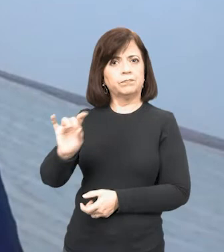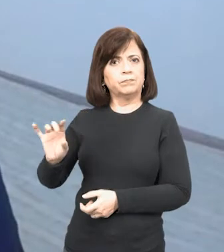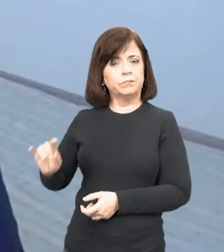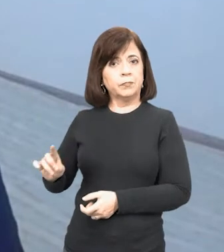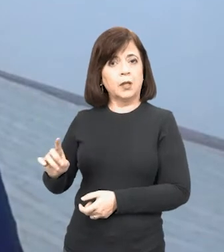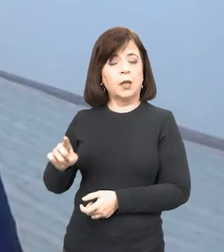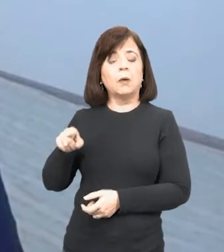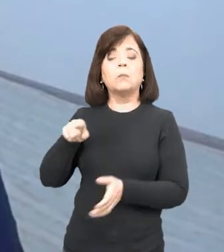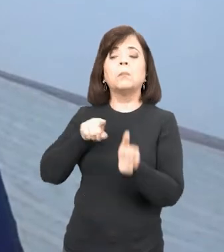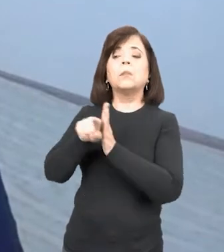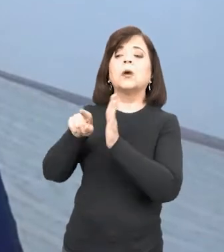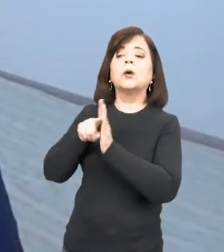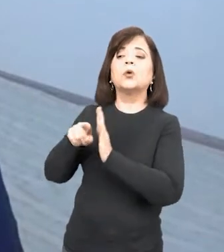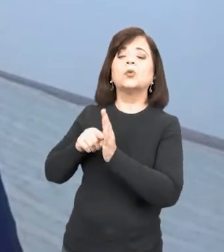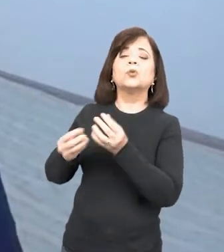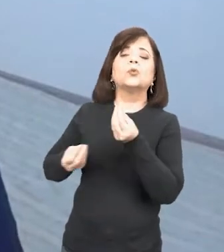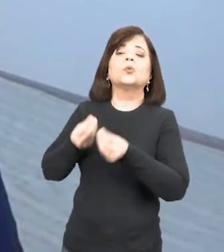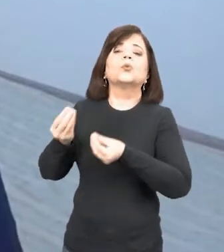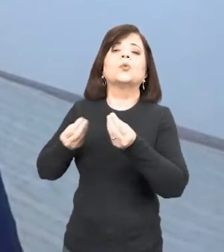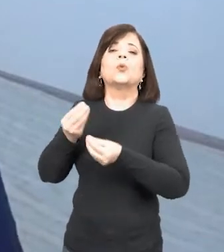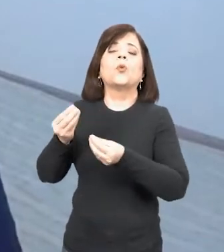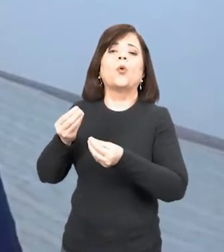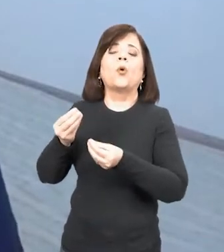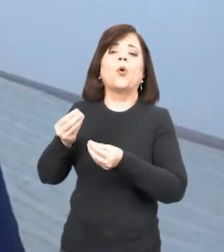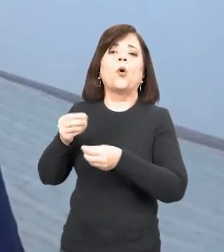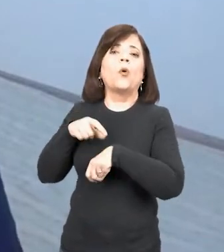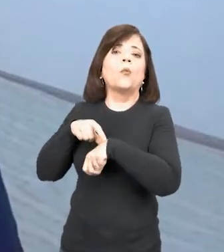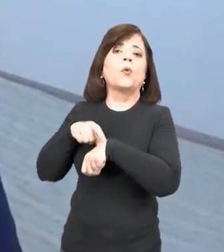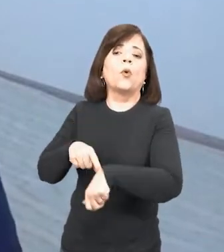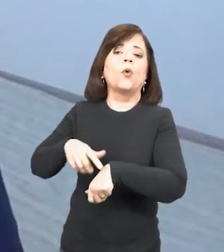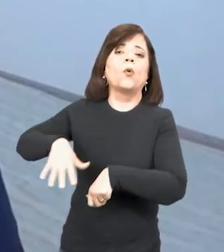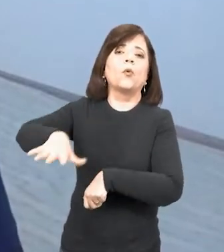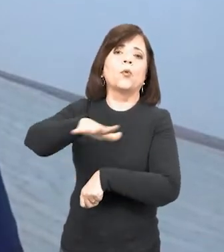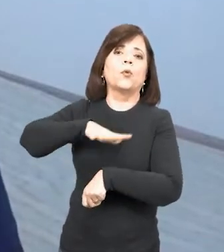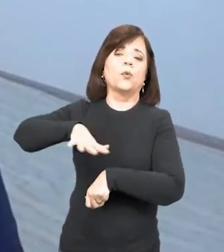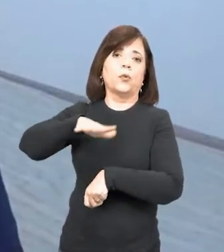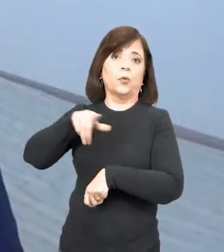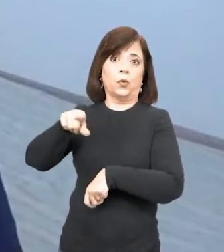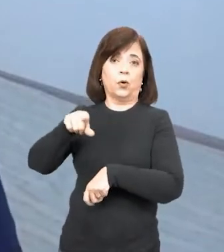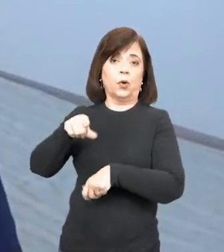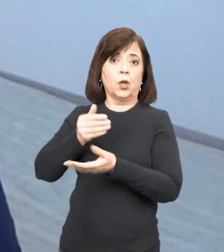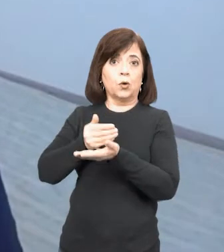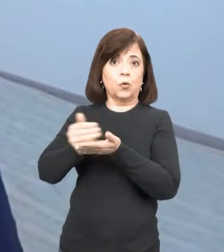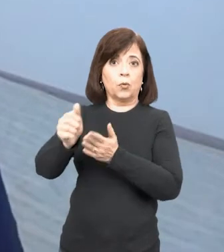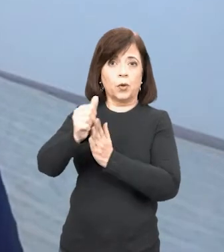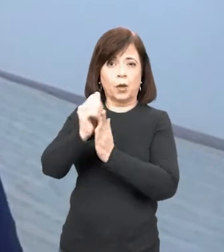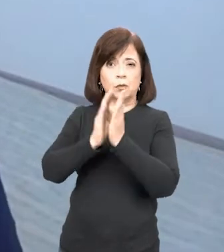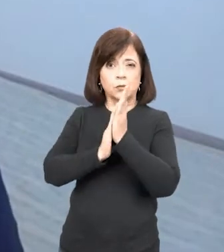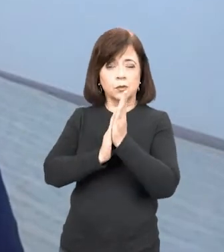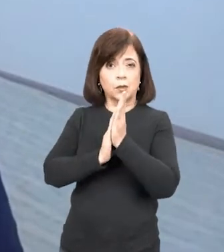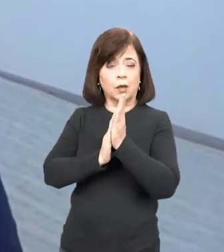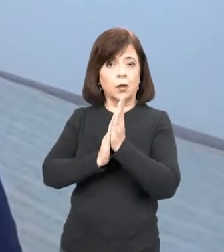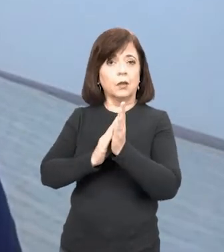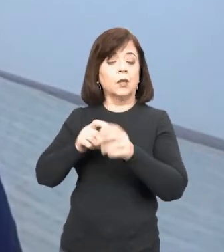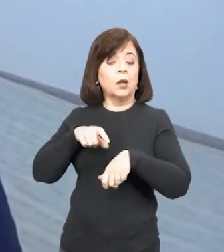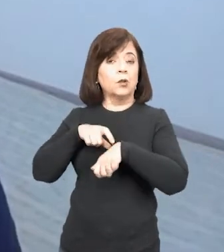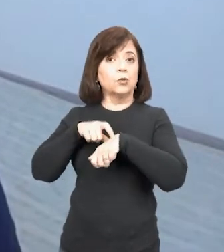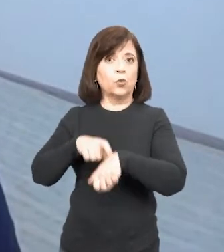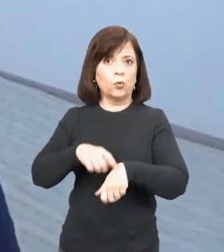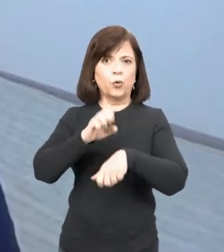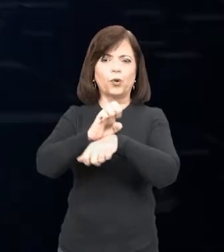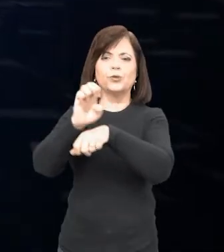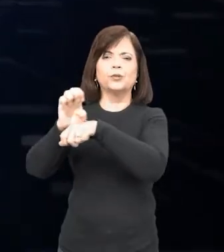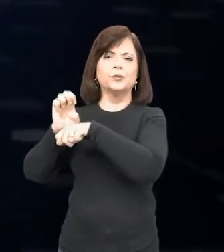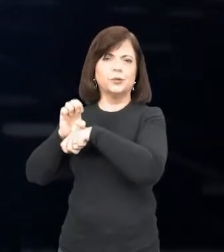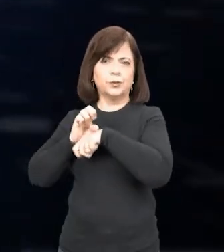situação local, e as especificidades, e já iniciar as atividades. No momento, a situação sanitária de todo o estado